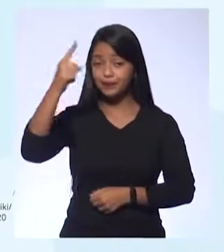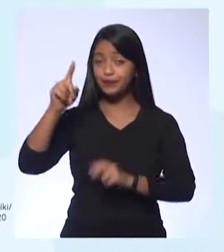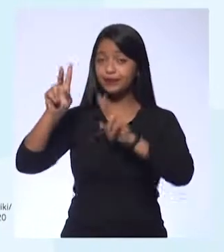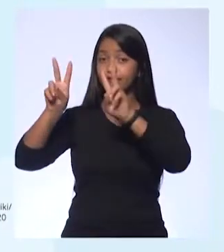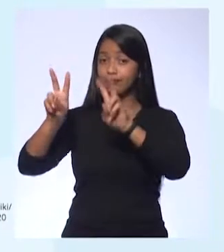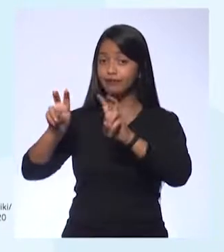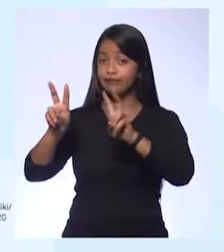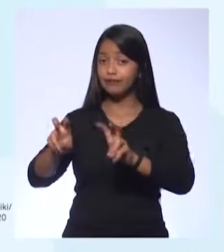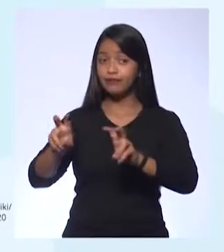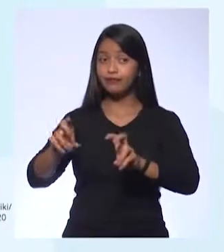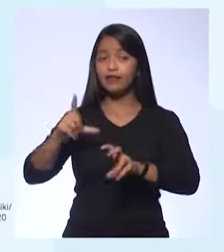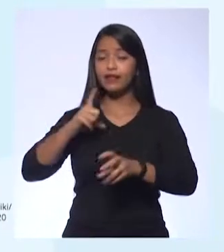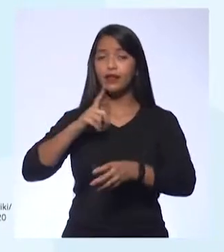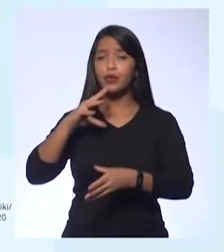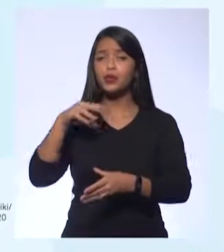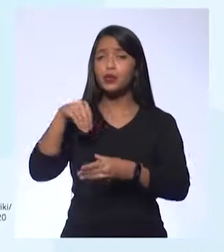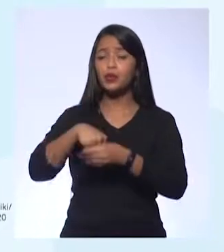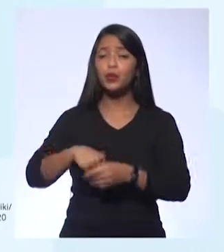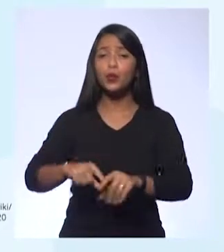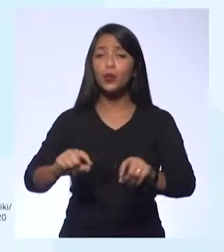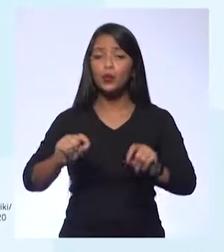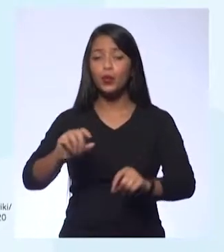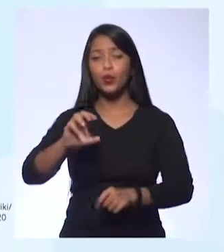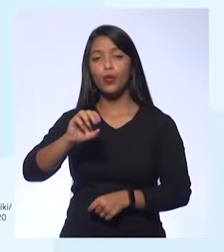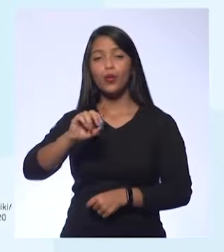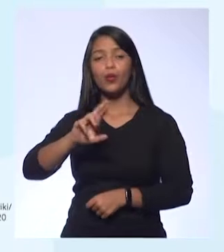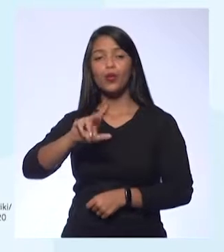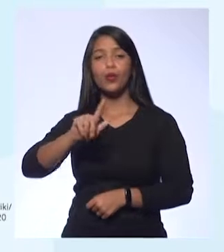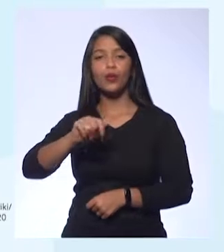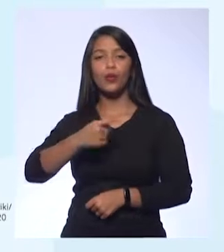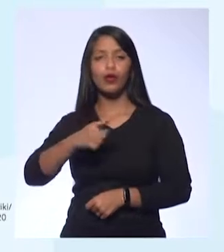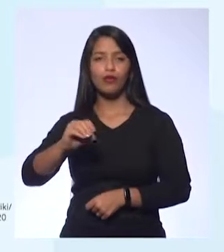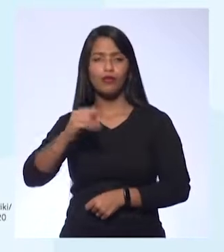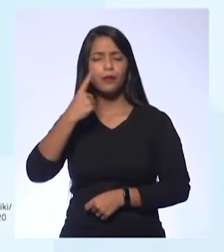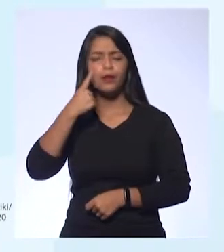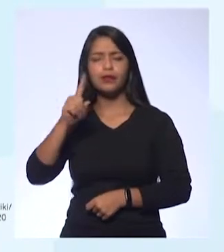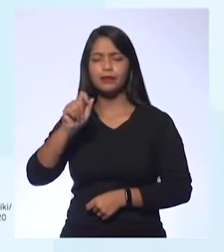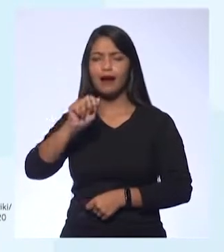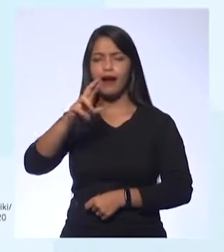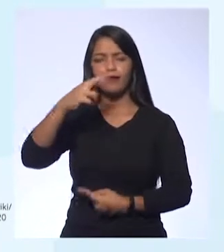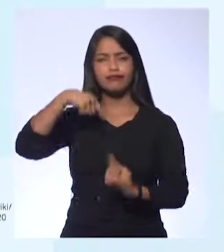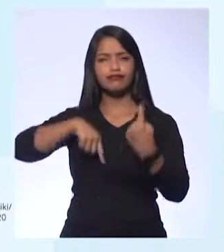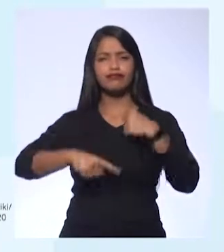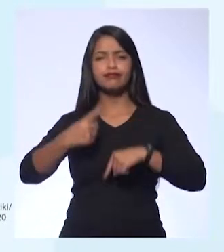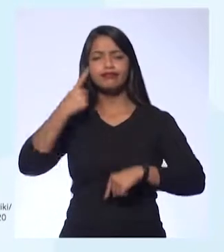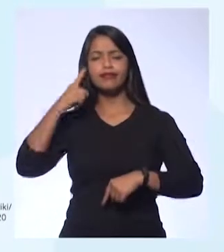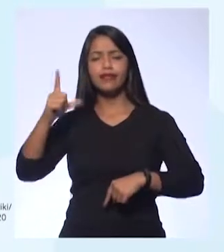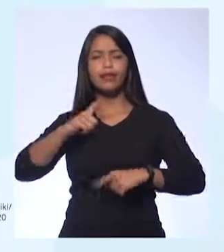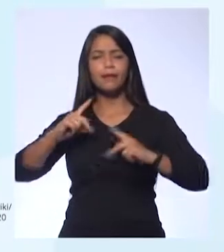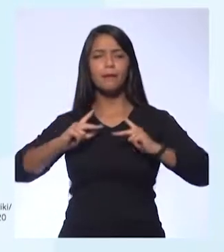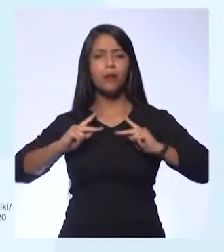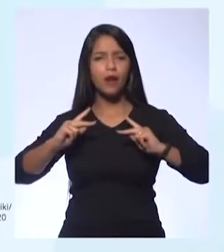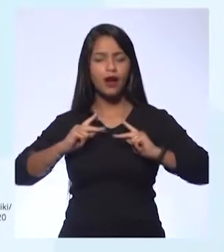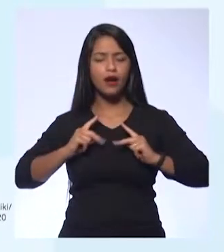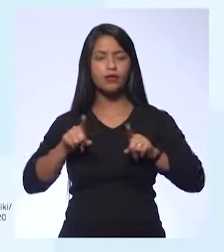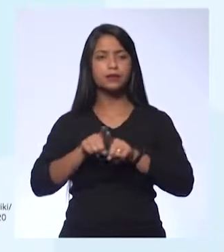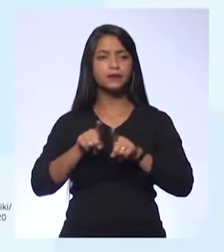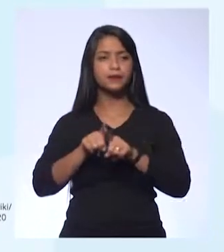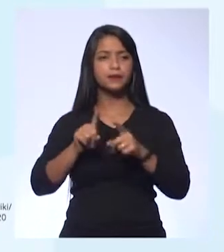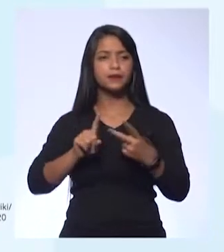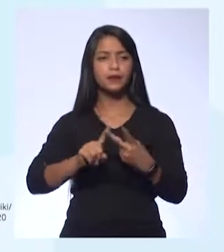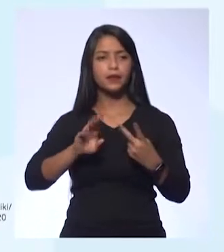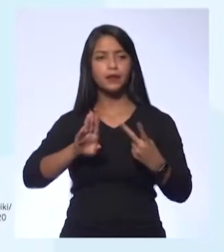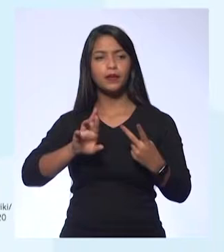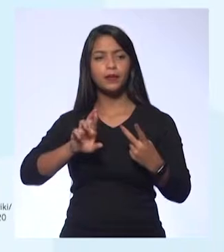formados por órgãos, ó, lá no sistema respiratório dá para a gente ver o pulmão, aí você tem lá os bronquíolos, né, os